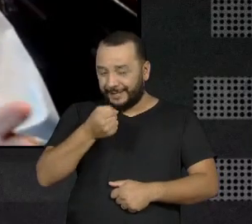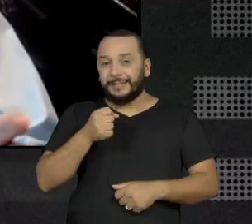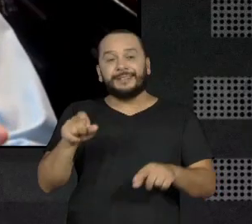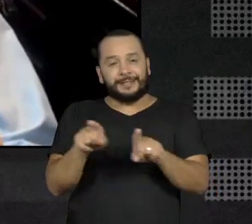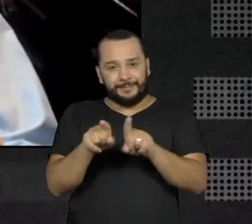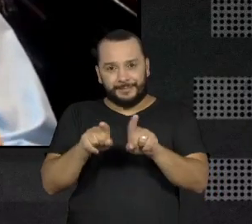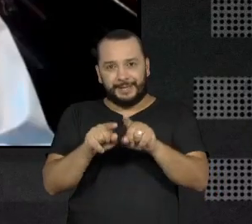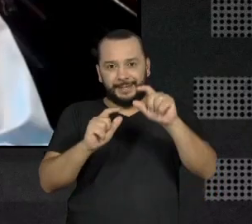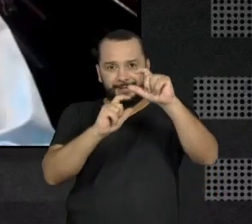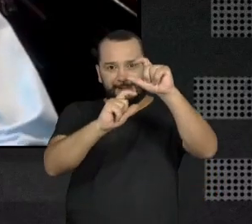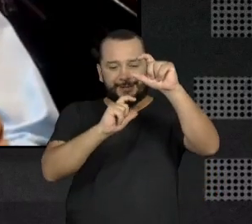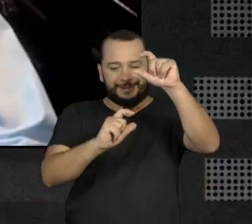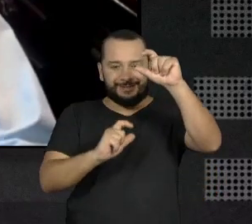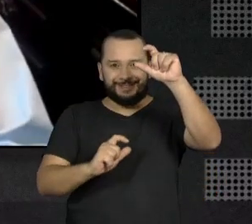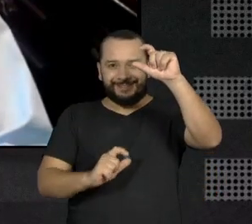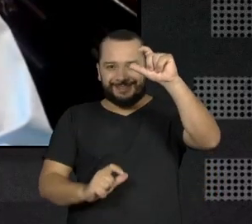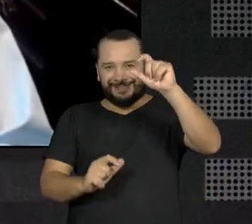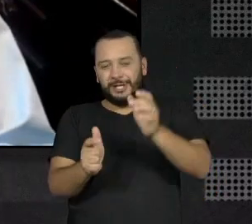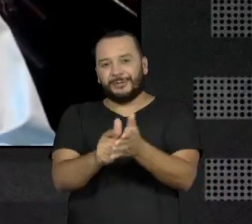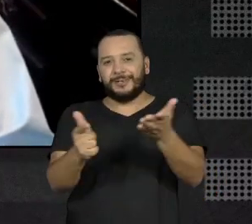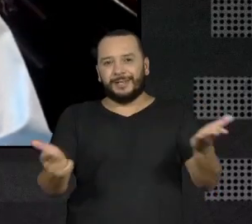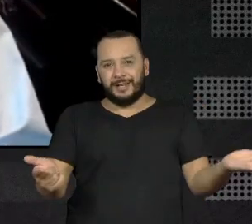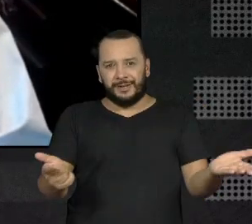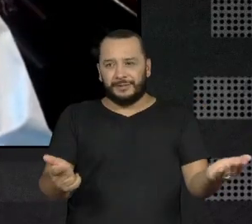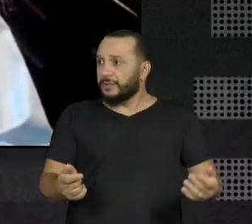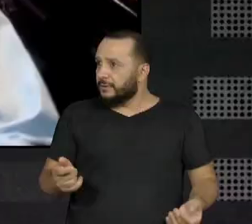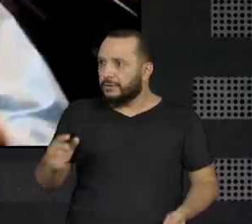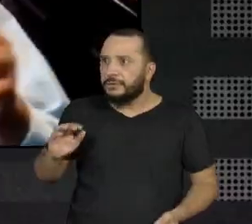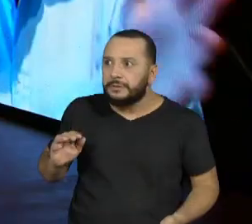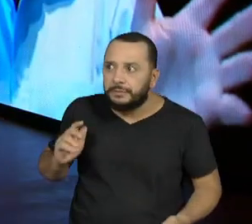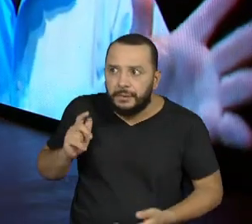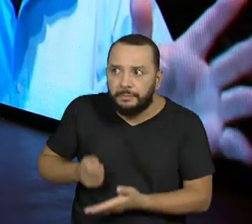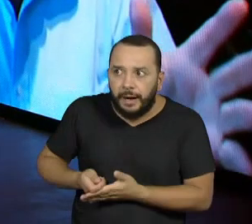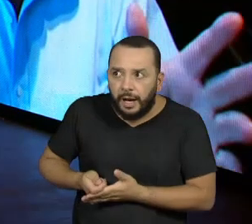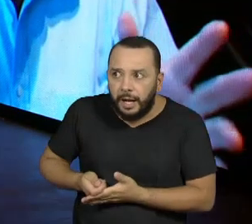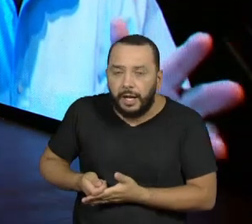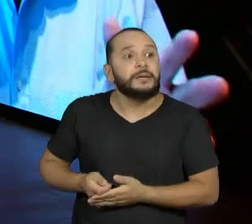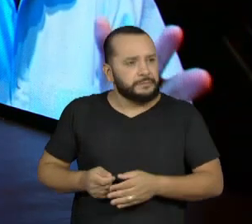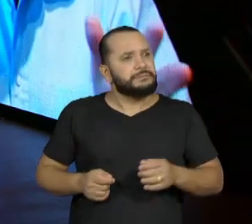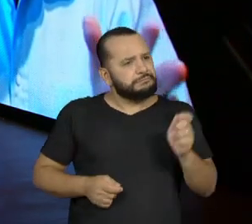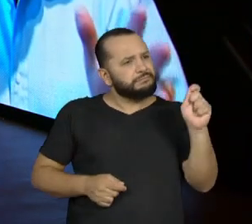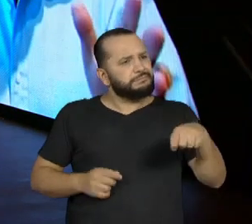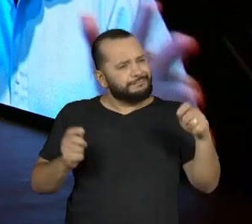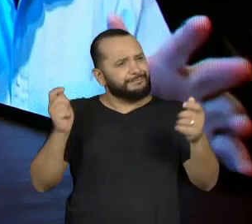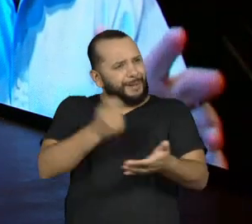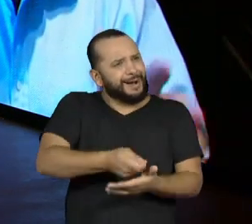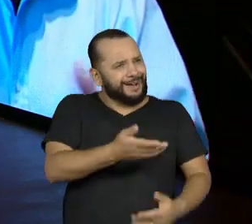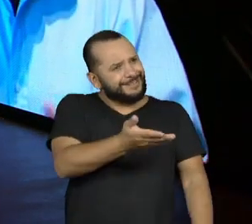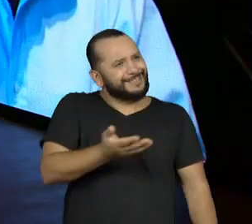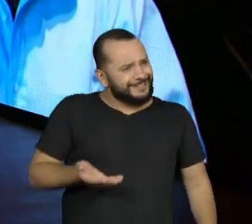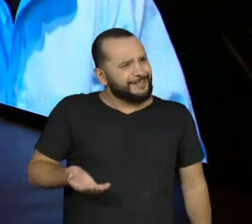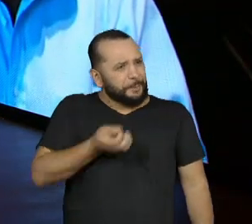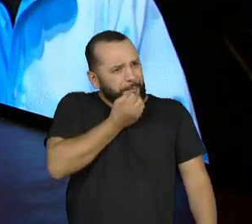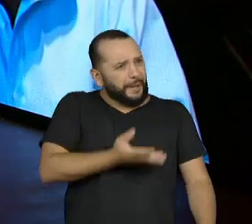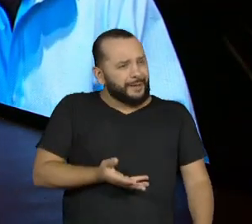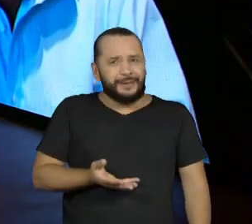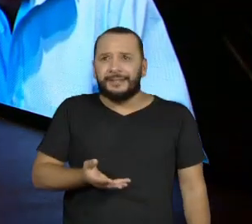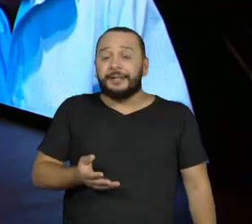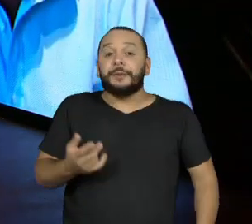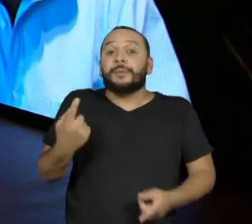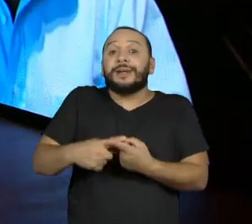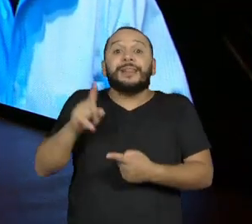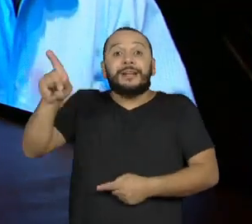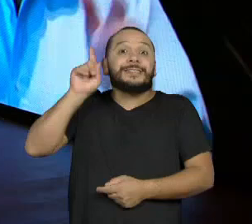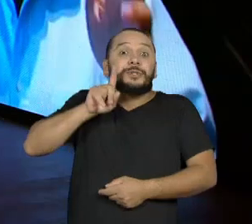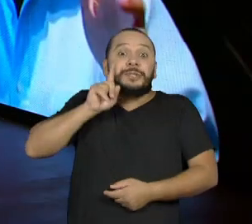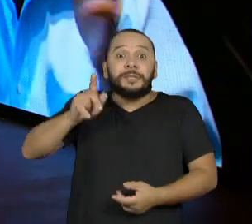pagar? Pagamos. Mesma coisa que a gente paga para o material americano. Não era lá essas coisas. americano cobrava muito